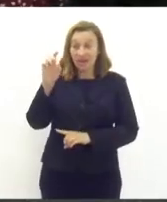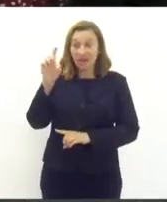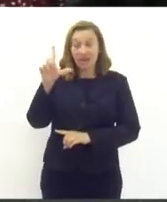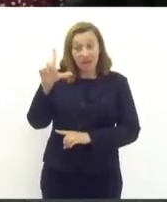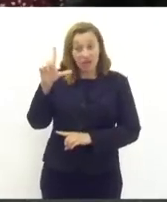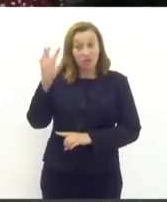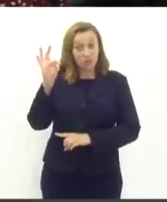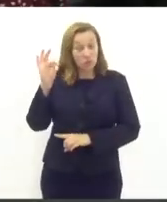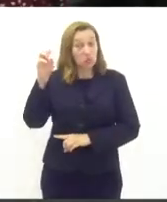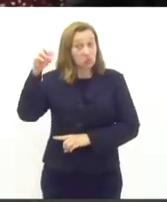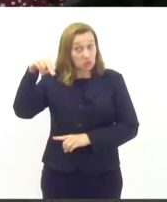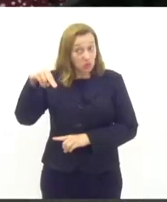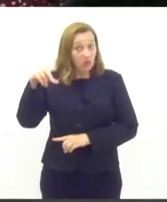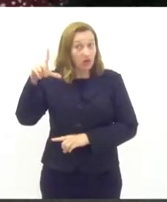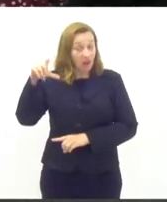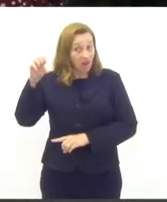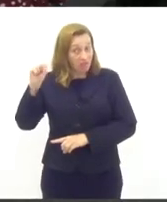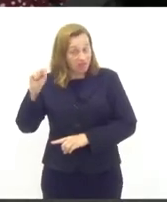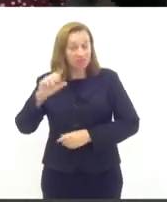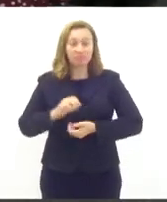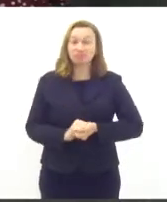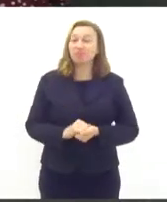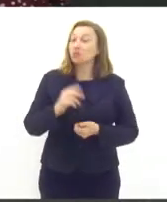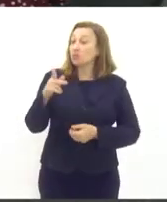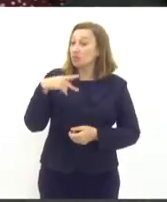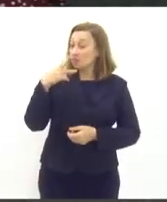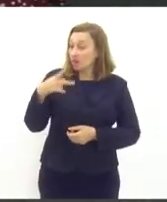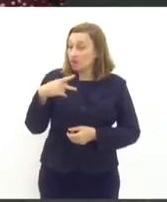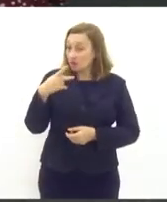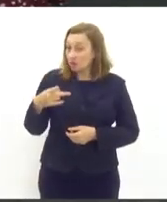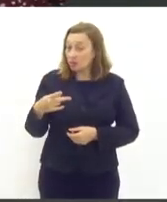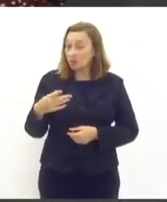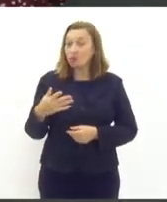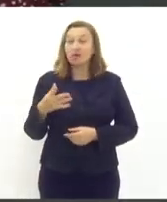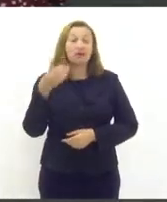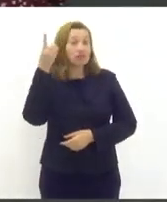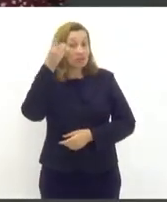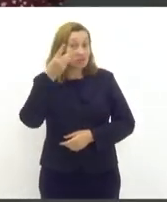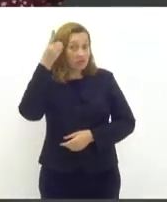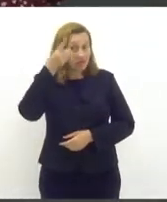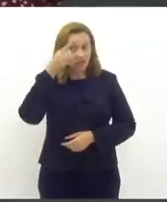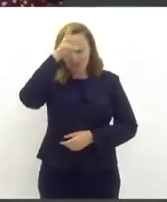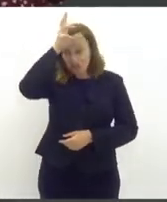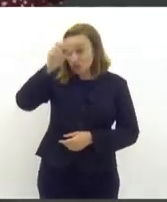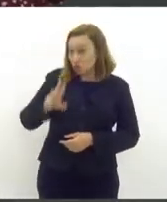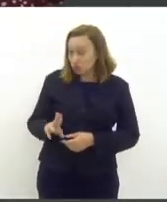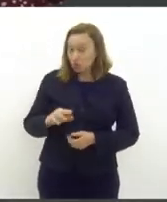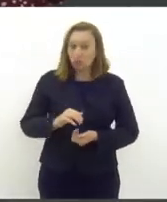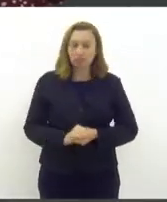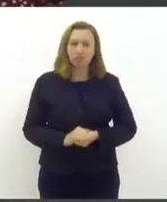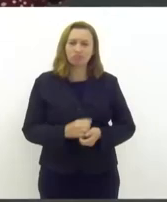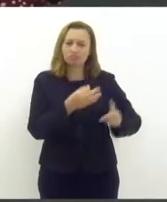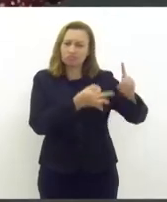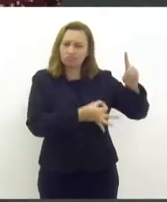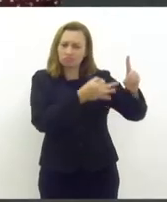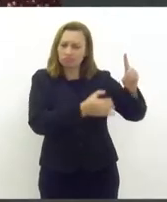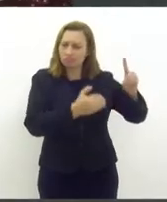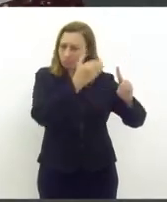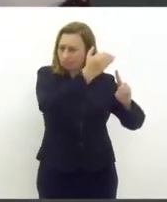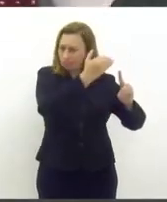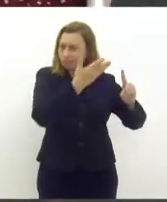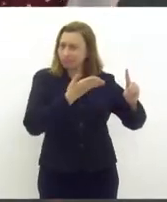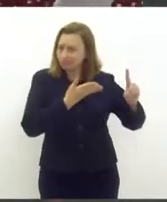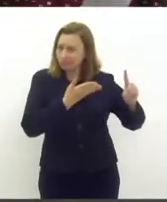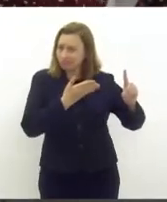Leme E como que se referiu a deputado da tia Ju é um desembargador